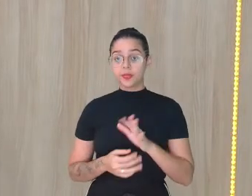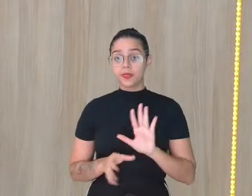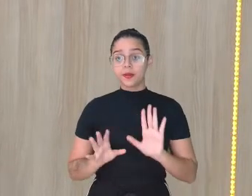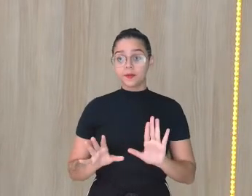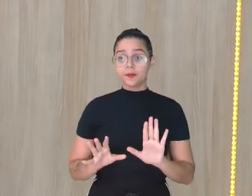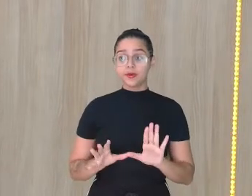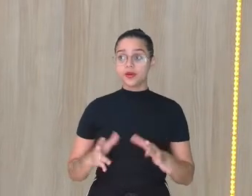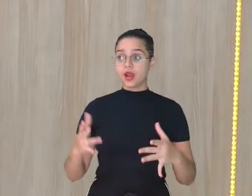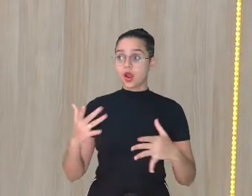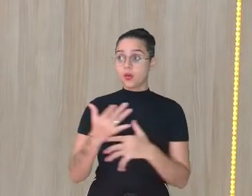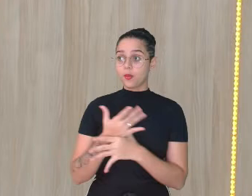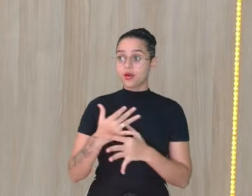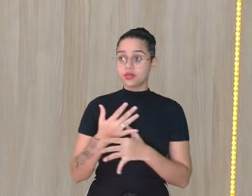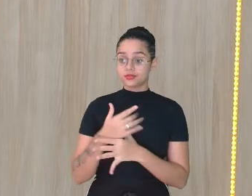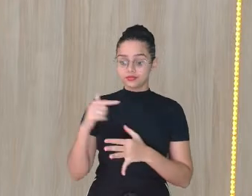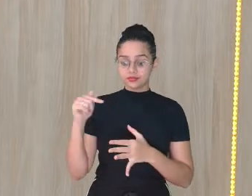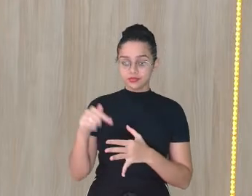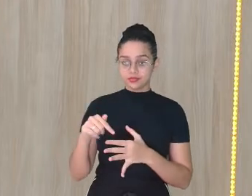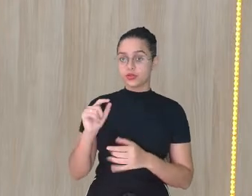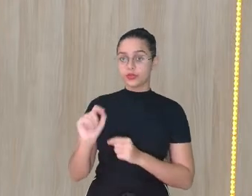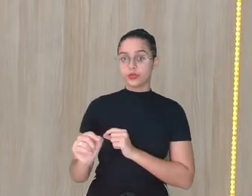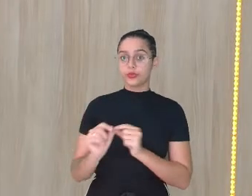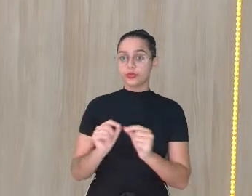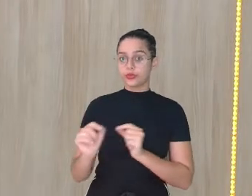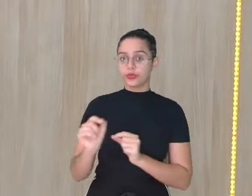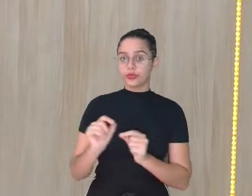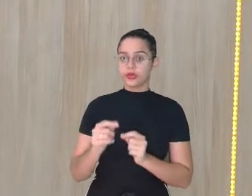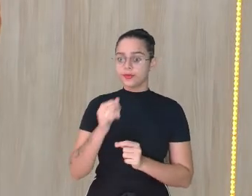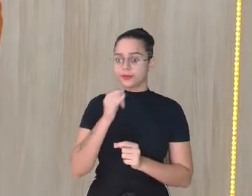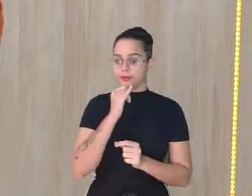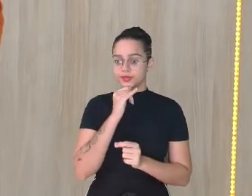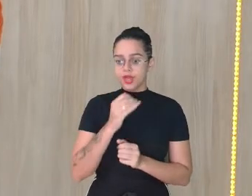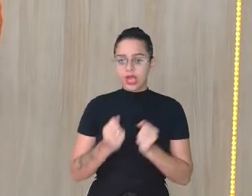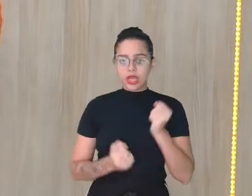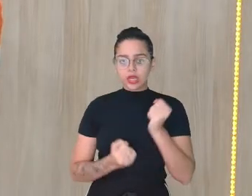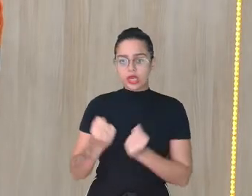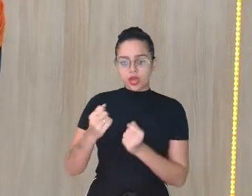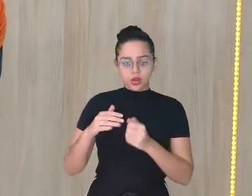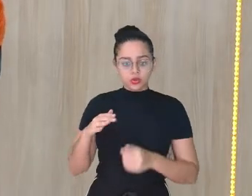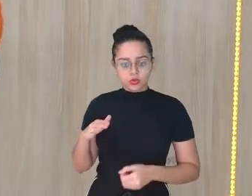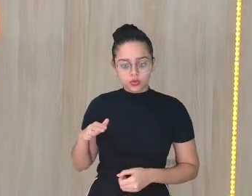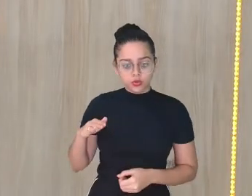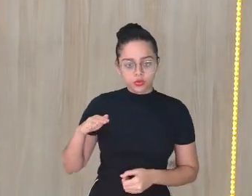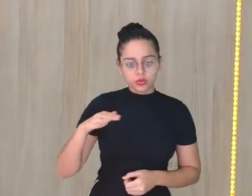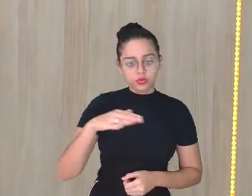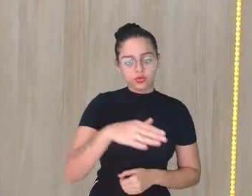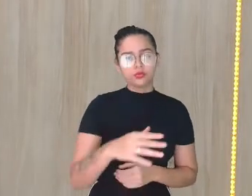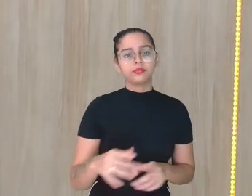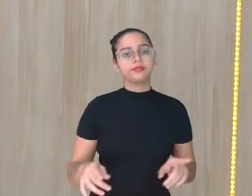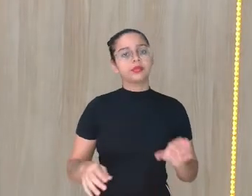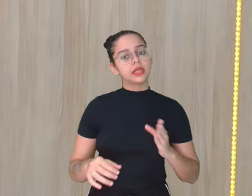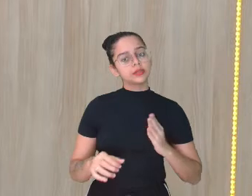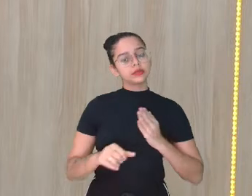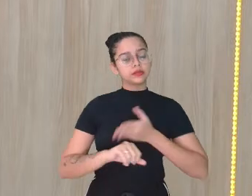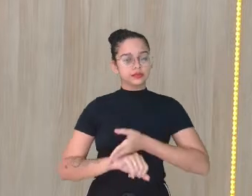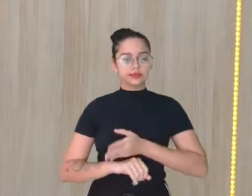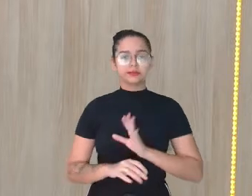A urbanização é exatamente a questão das vias de acesso e